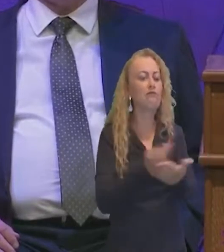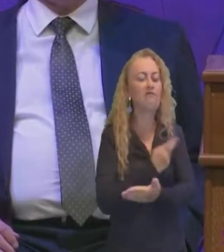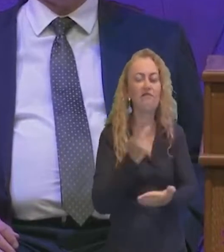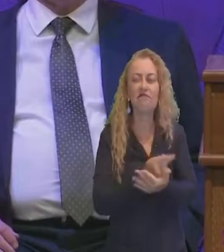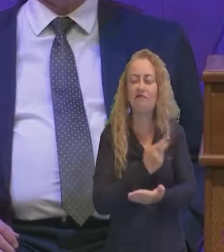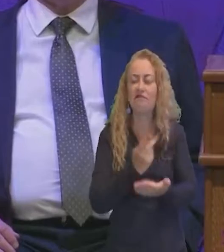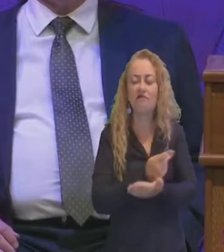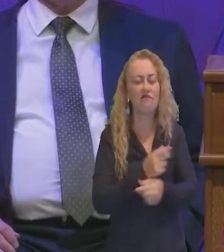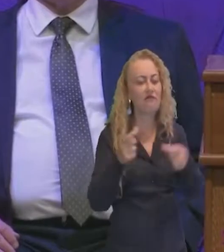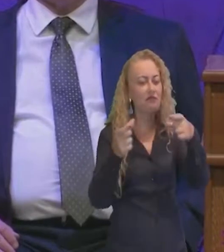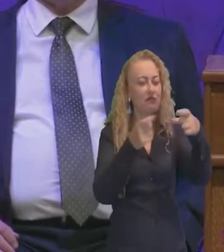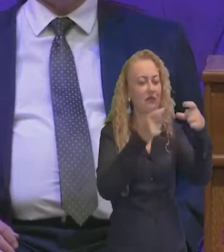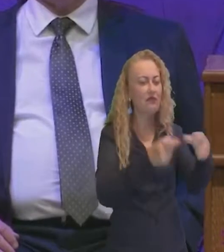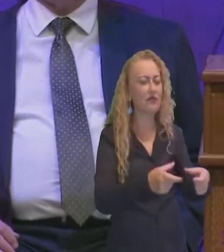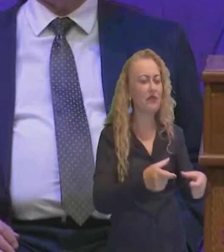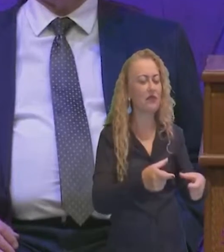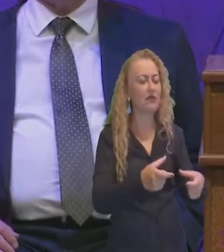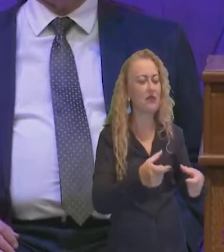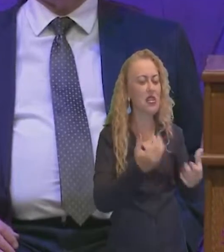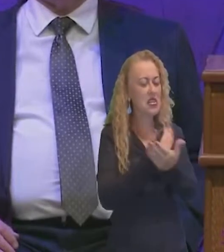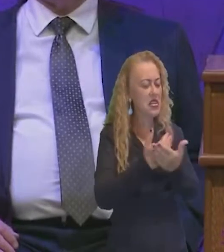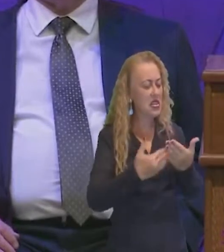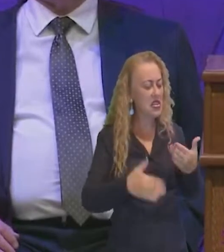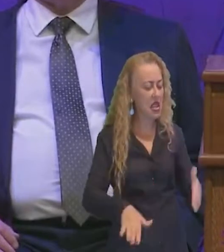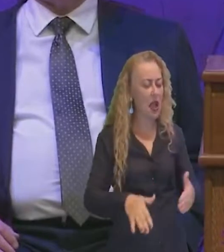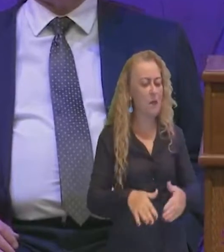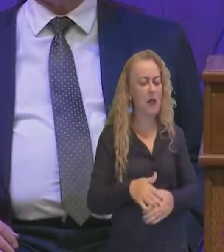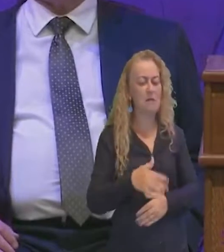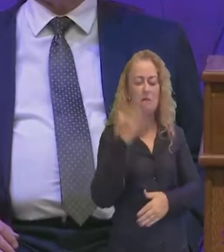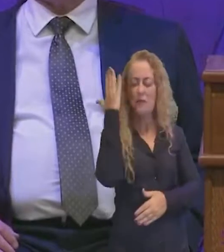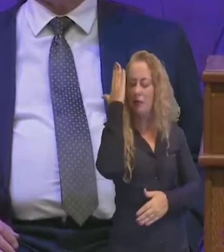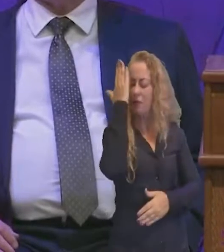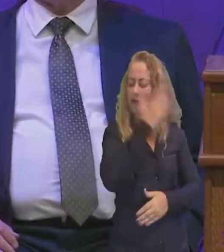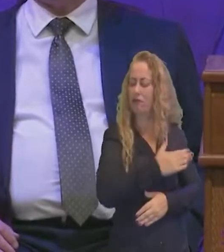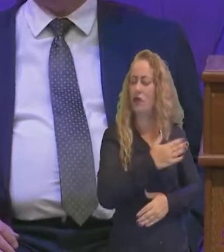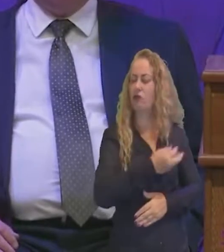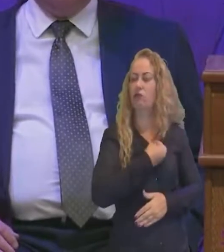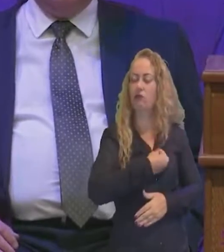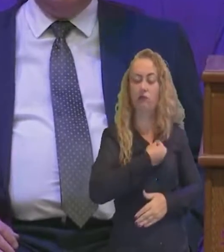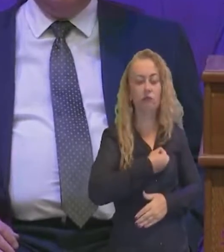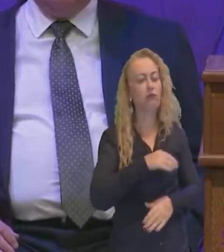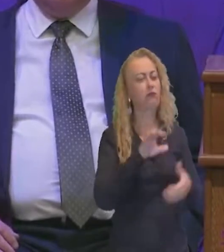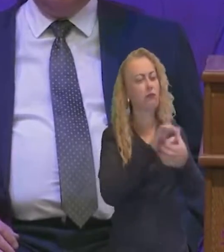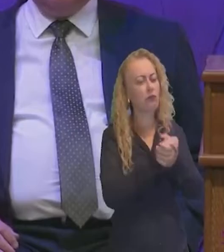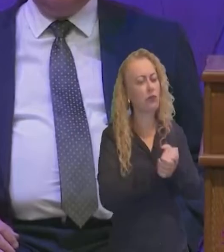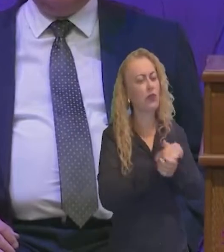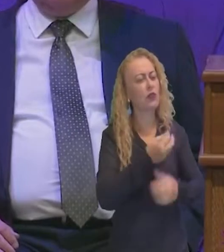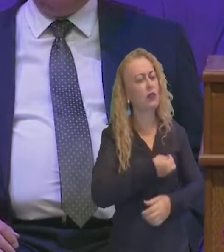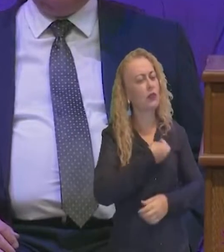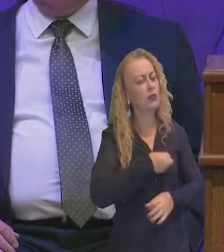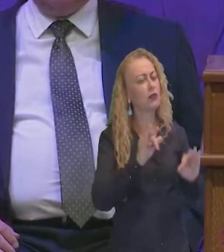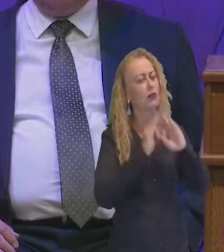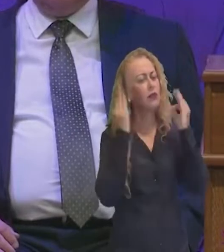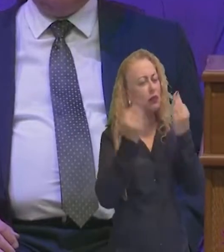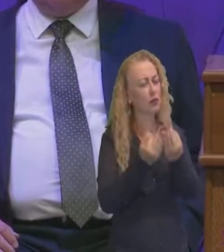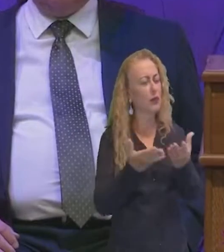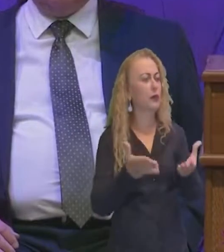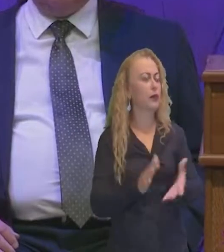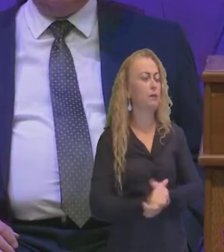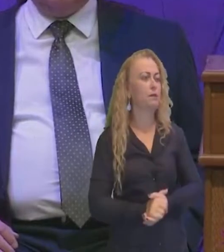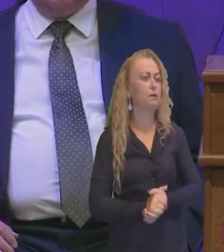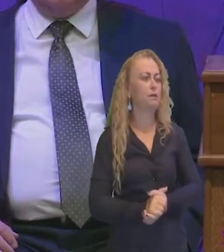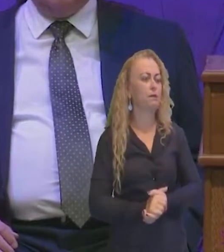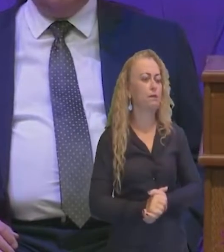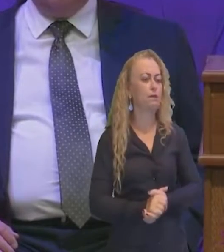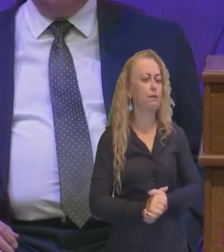traz tragédia. Tragédia na vida de um casal e na vida de uma